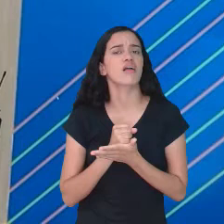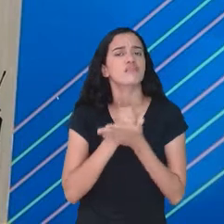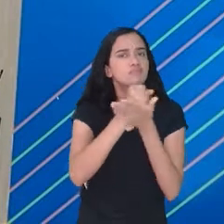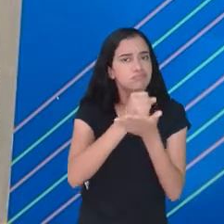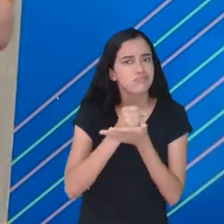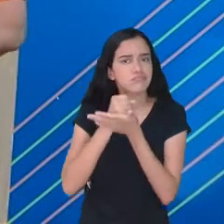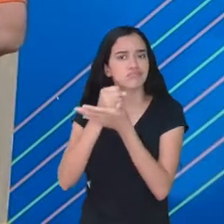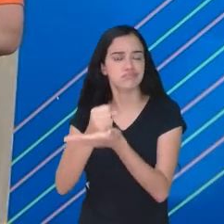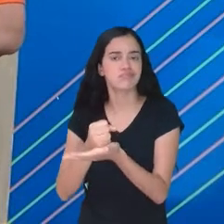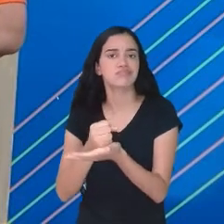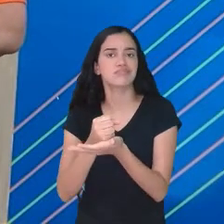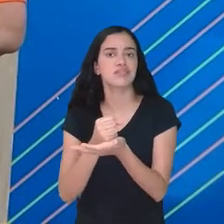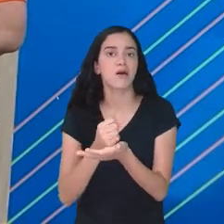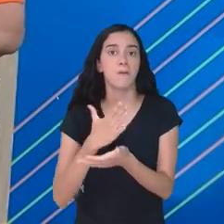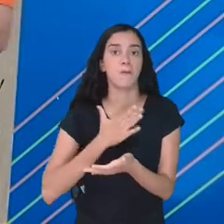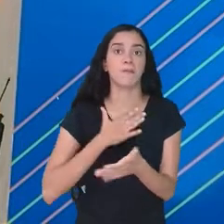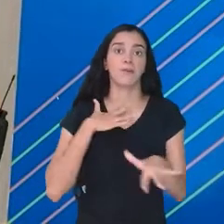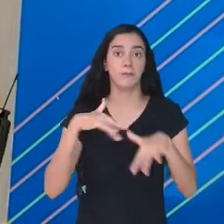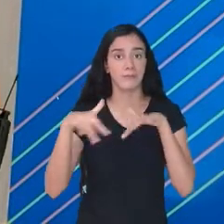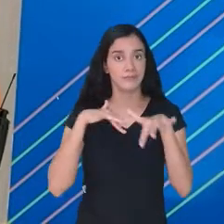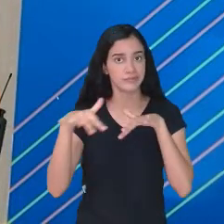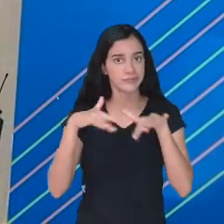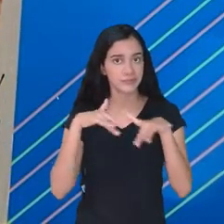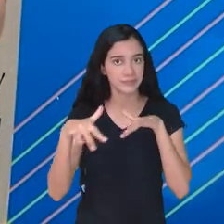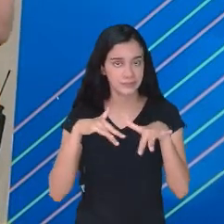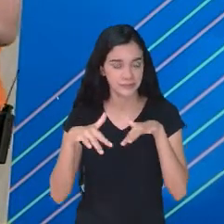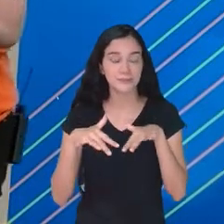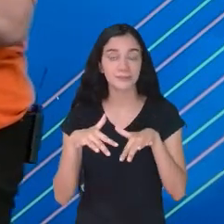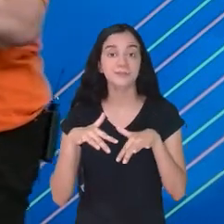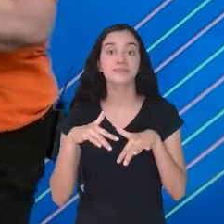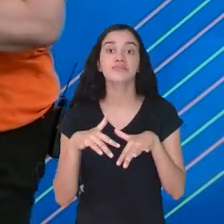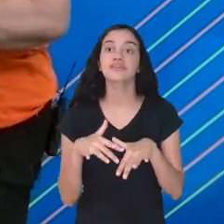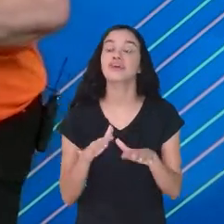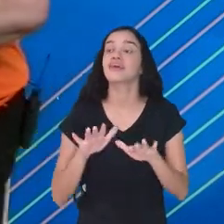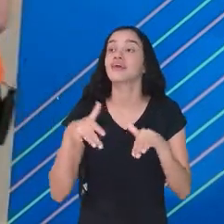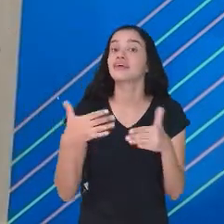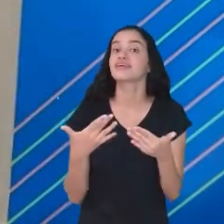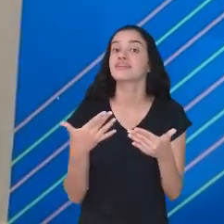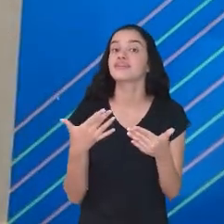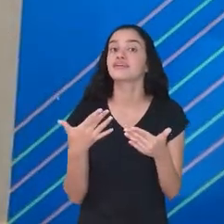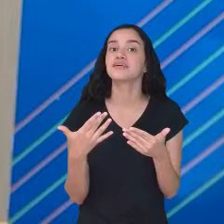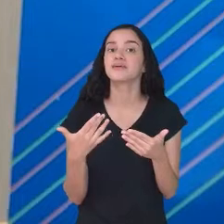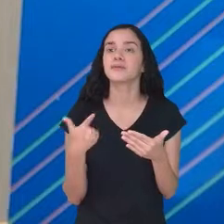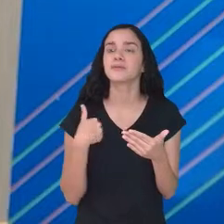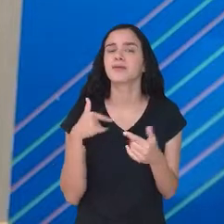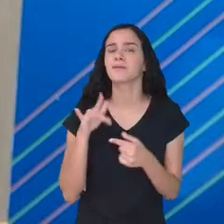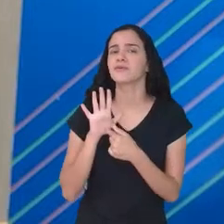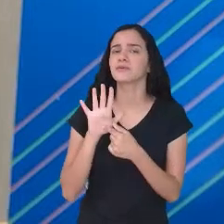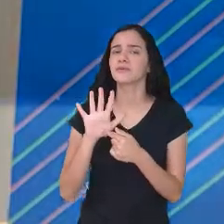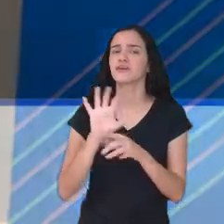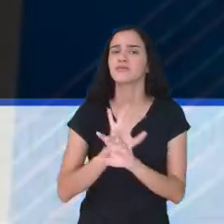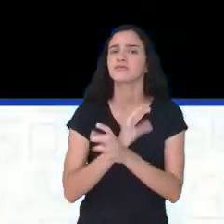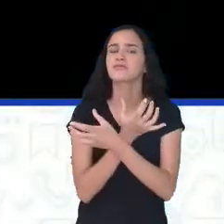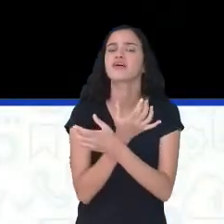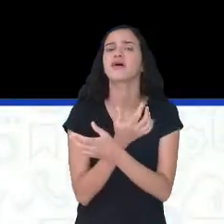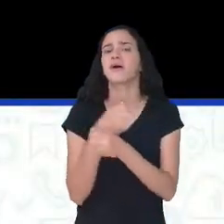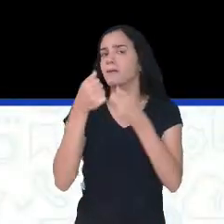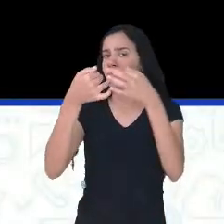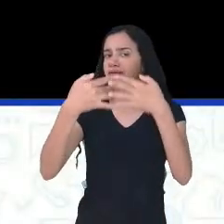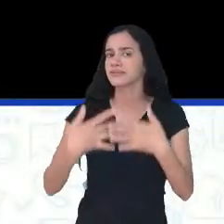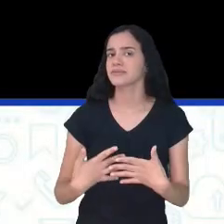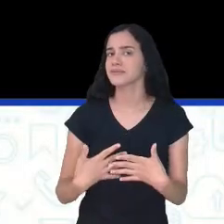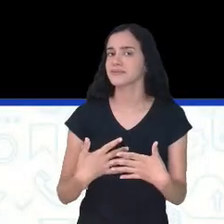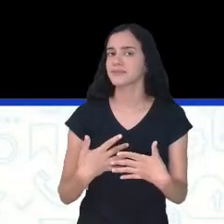vai promover o meu movimento, a minha locomoção. Então, para trazer o esqueleto aqui para vocês, foi para falar, né,